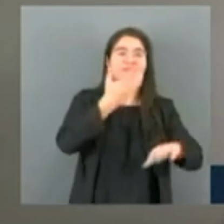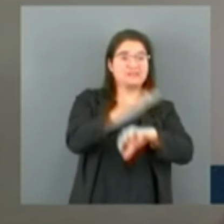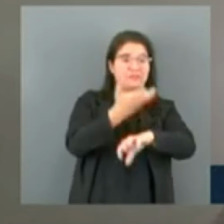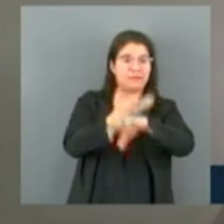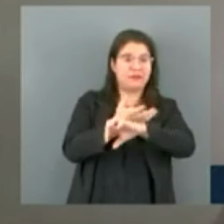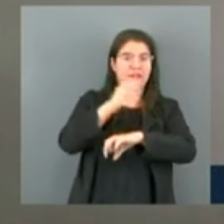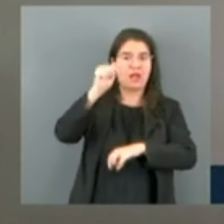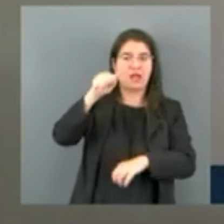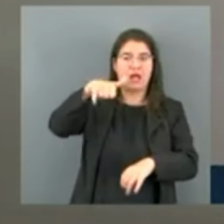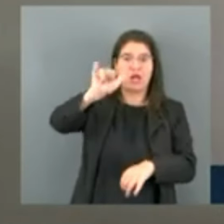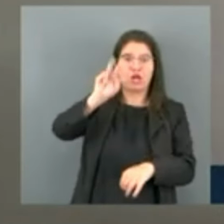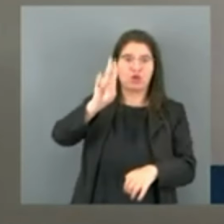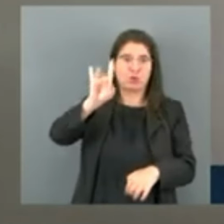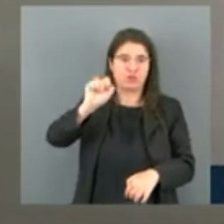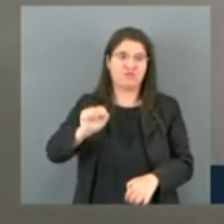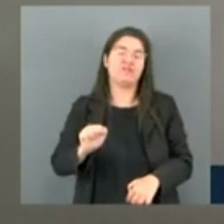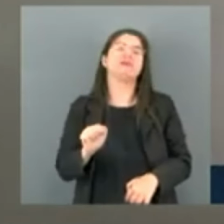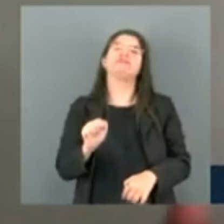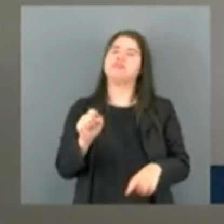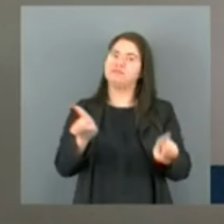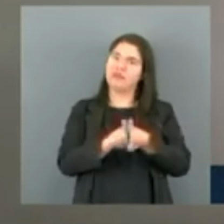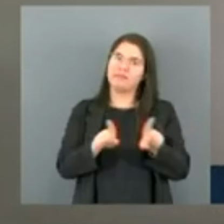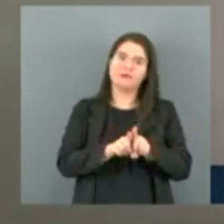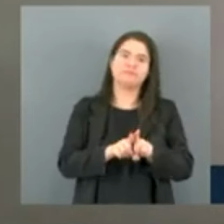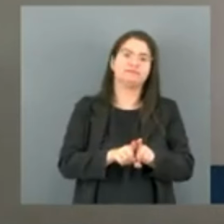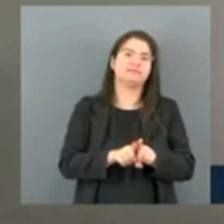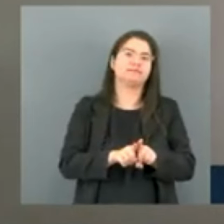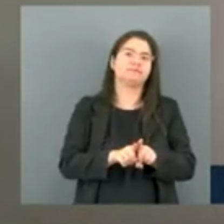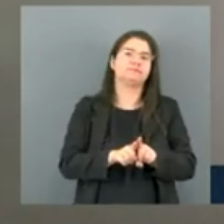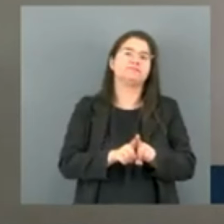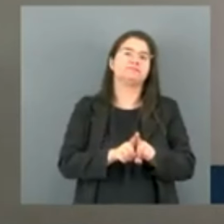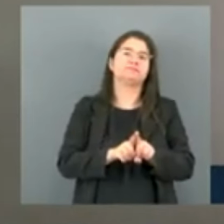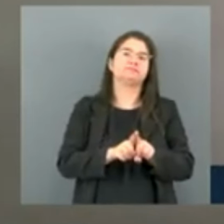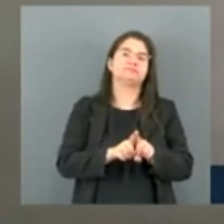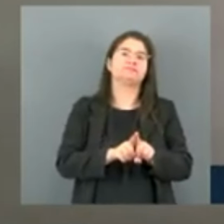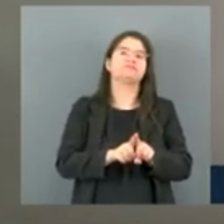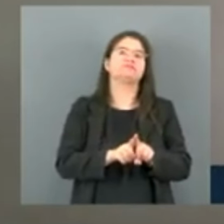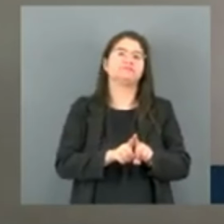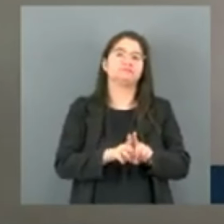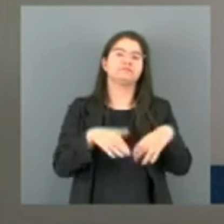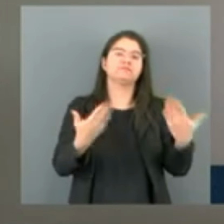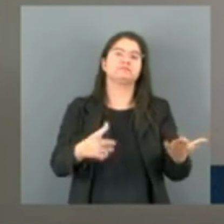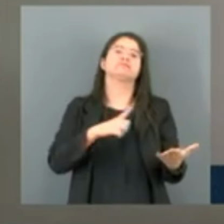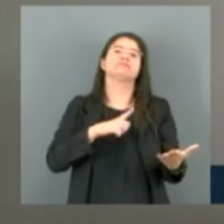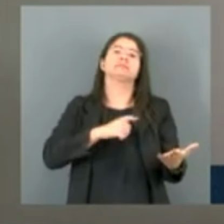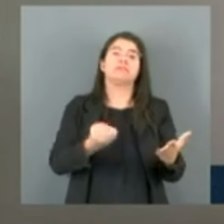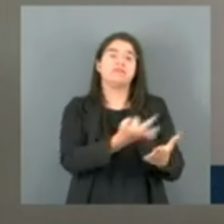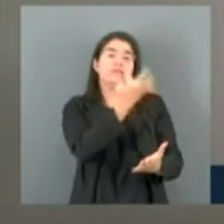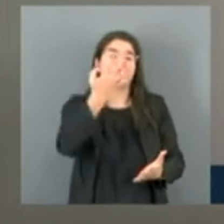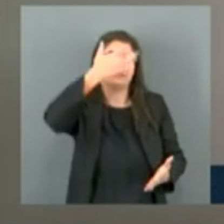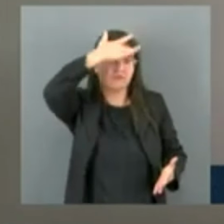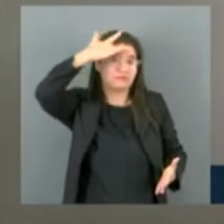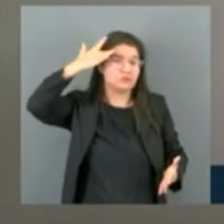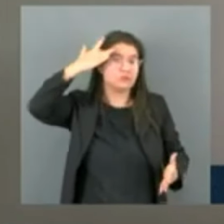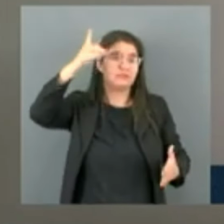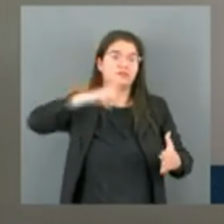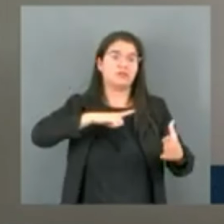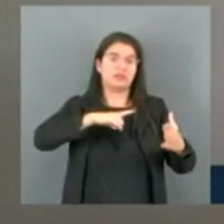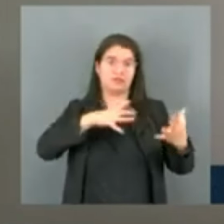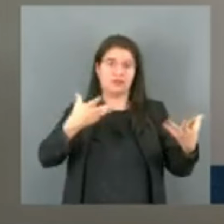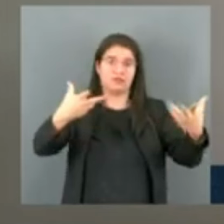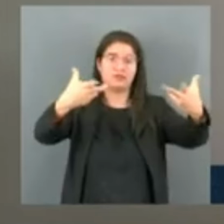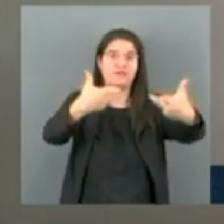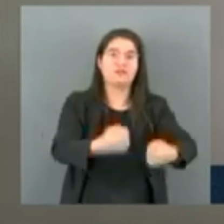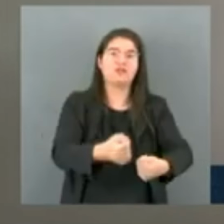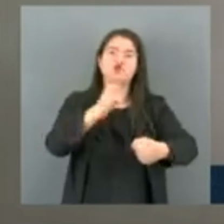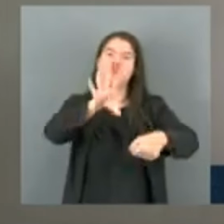carga horária bem elevada, né? Então tem que ter também essa transição para essas pessoas. Existem dezenas de pessoas que obtiveram sua qualificação em cursos apenas